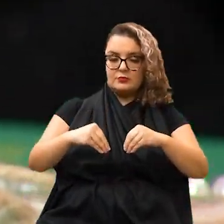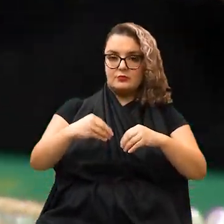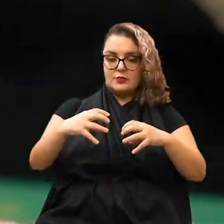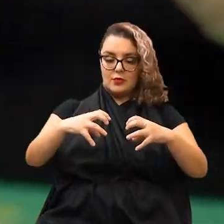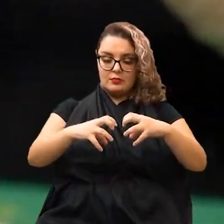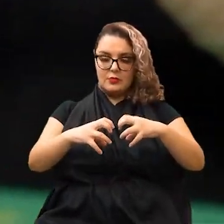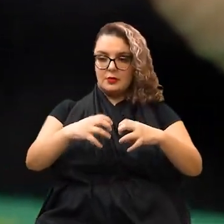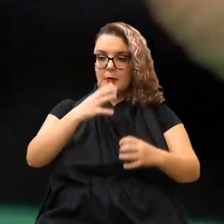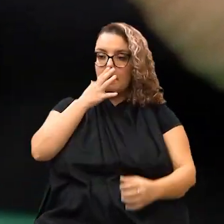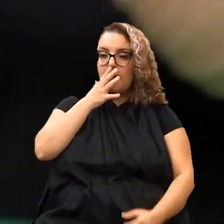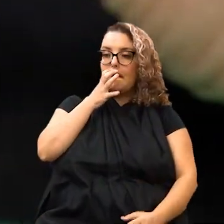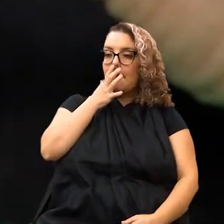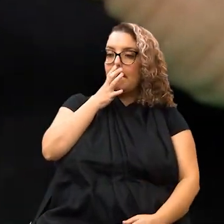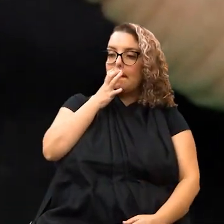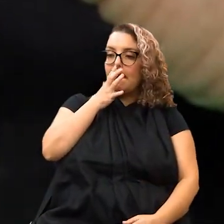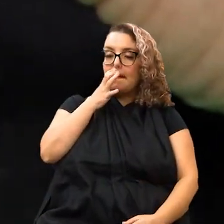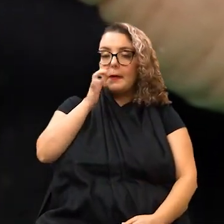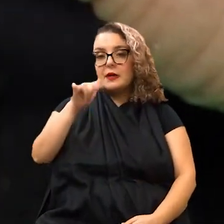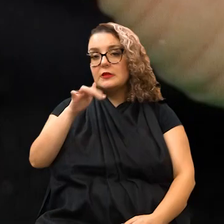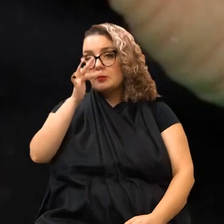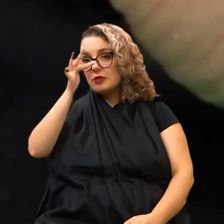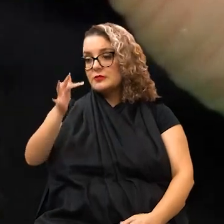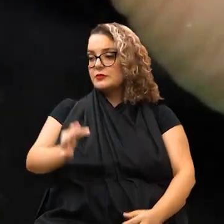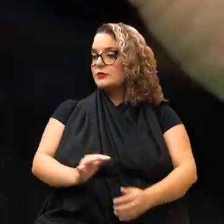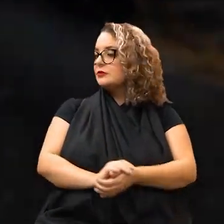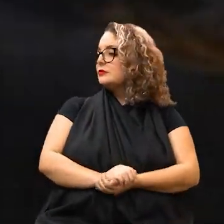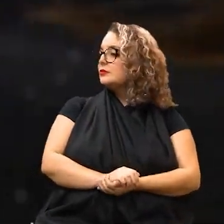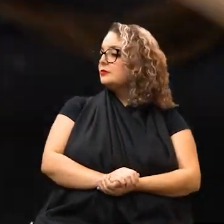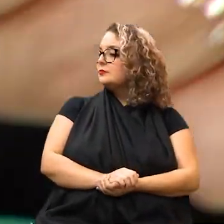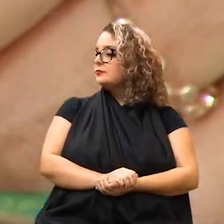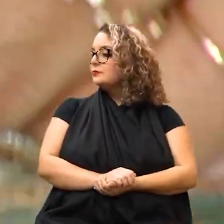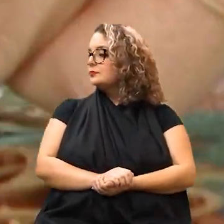Aí, as flores.